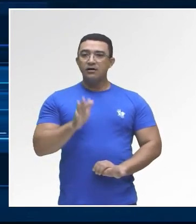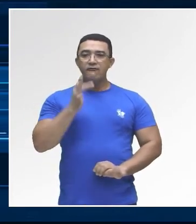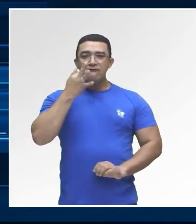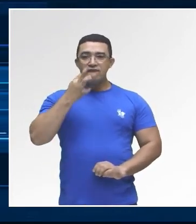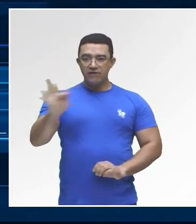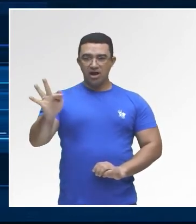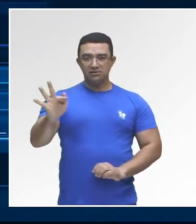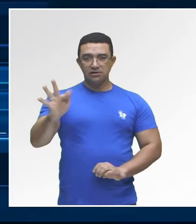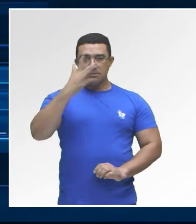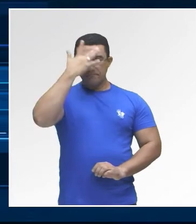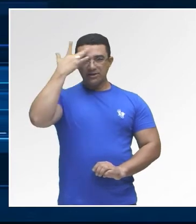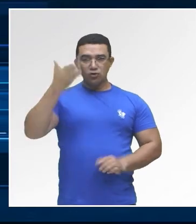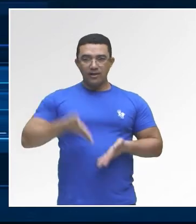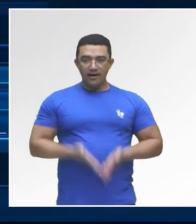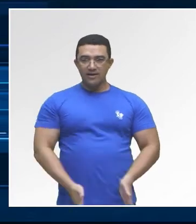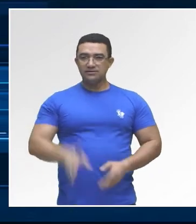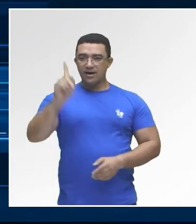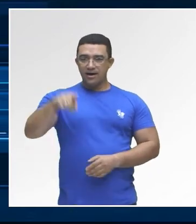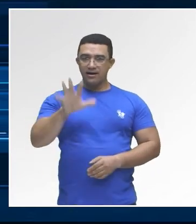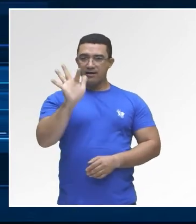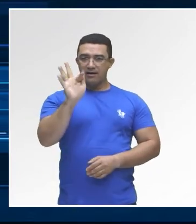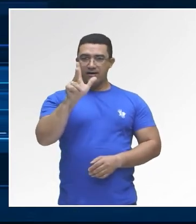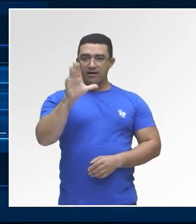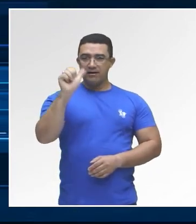France, French.